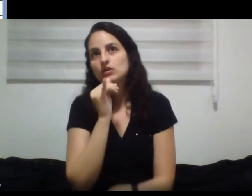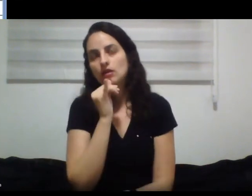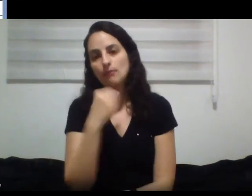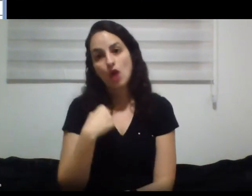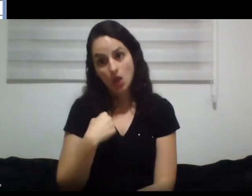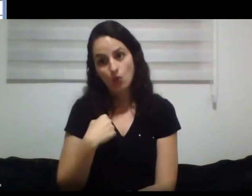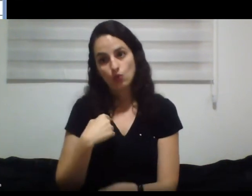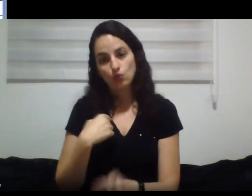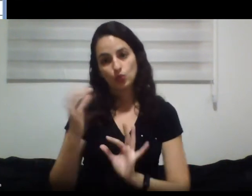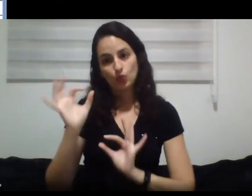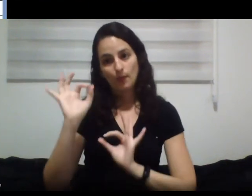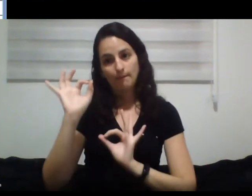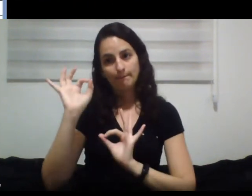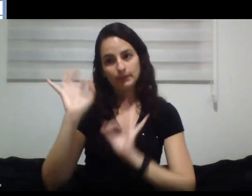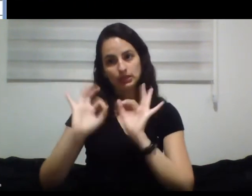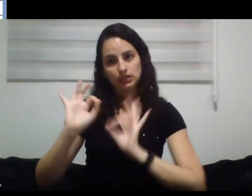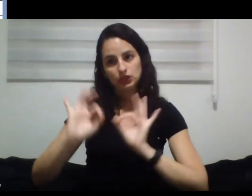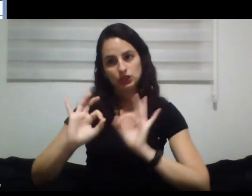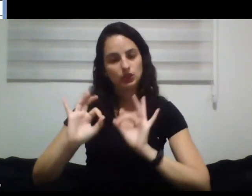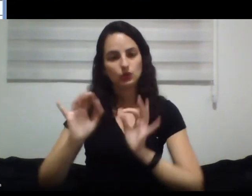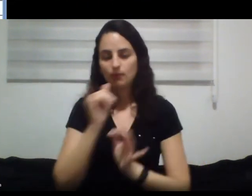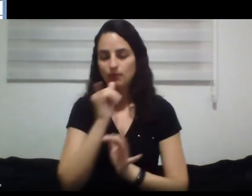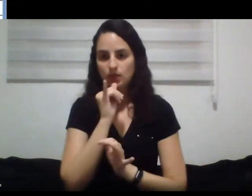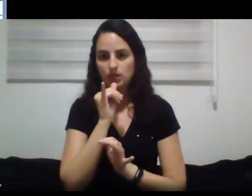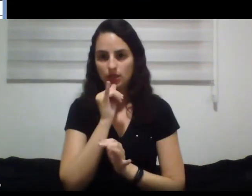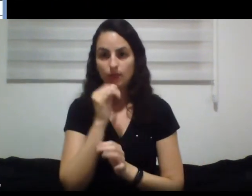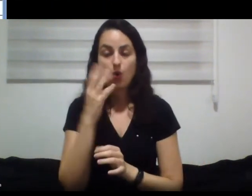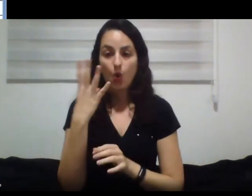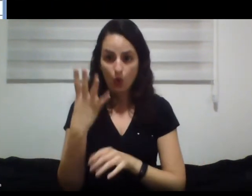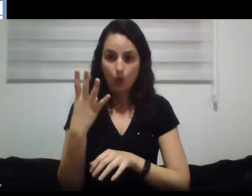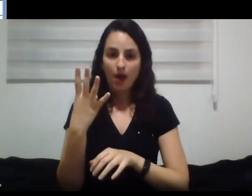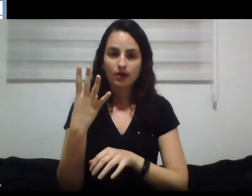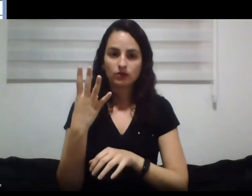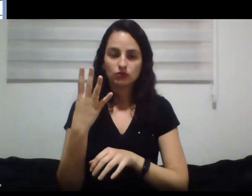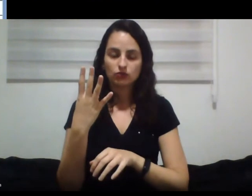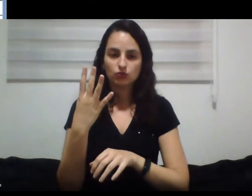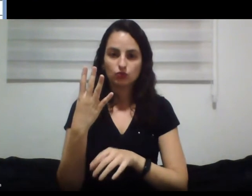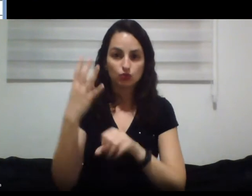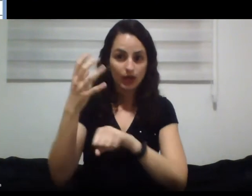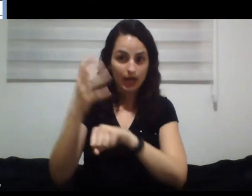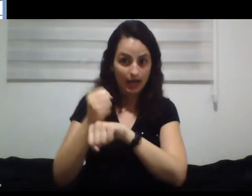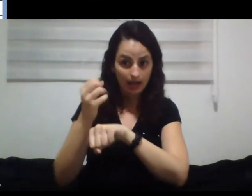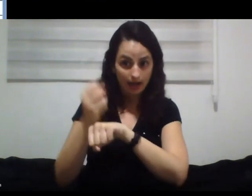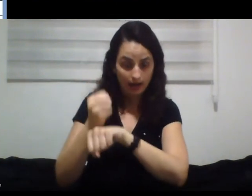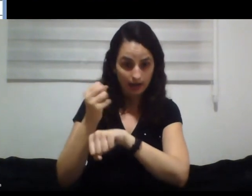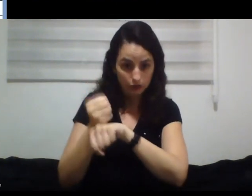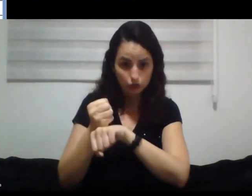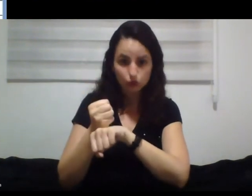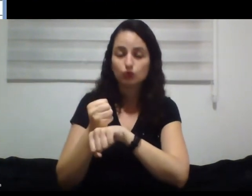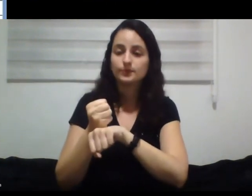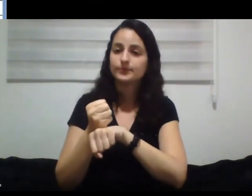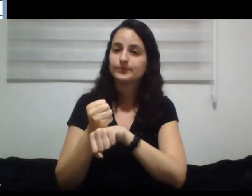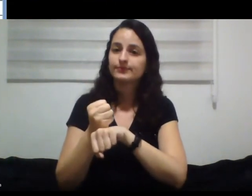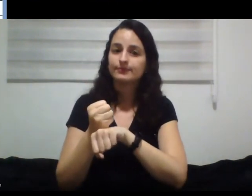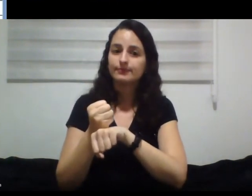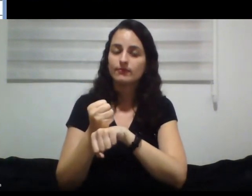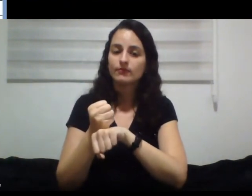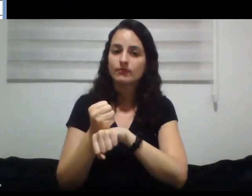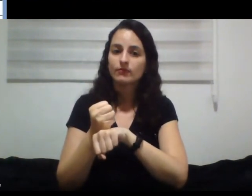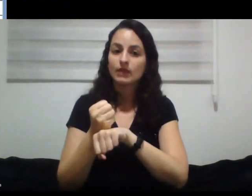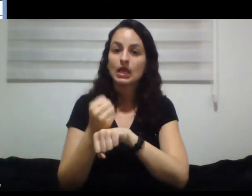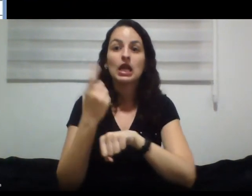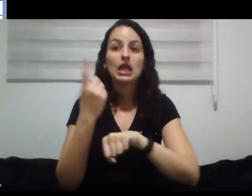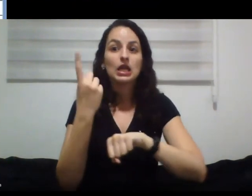para a noite. Nós não vamos dar conteúdos como se você fosse aprender no YouTube. Né? Nosso processo de